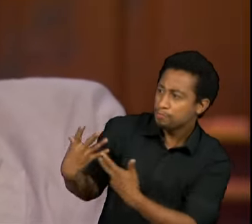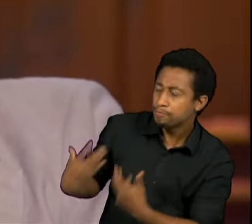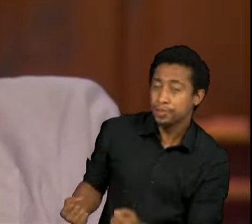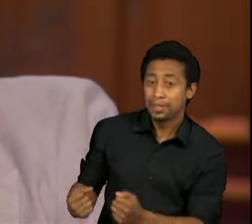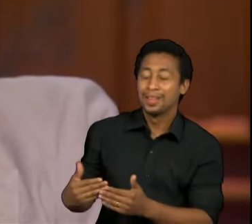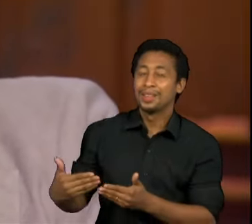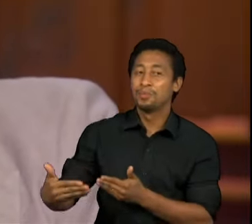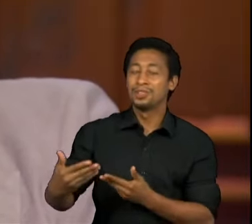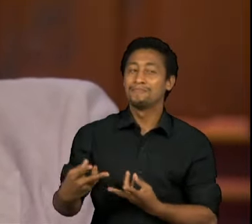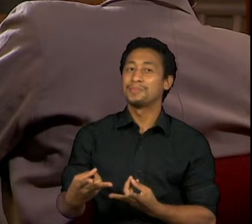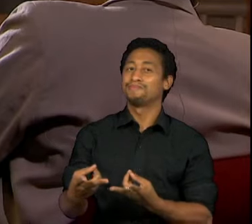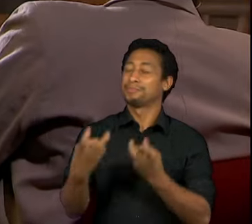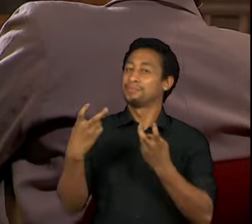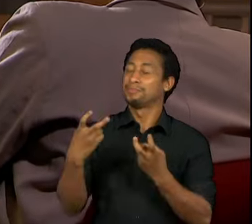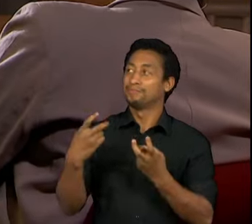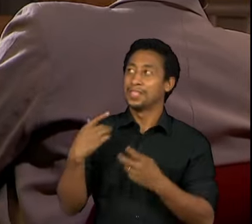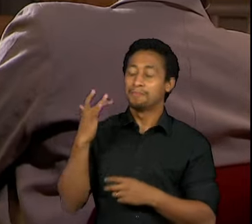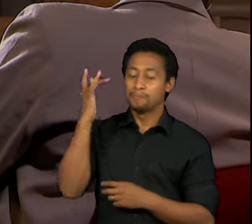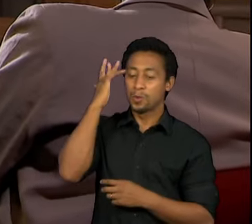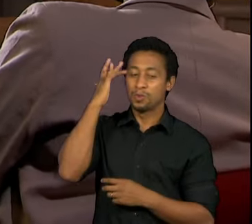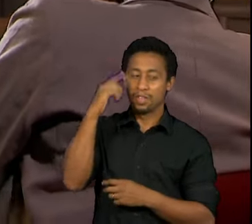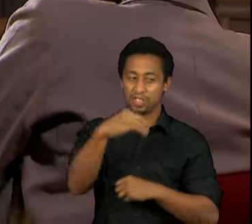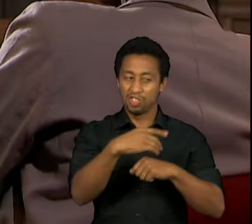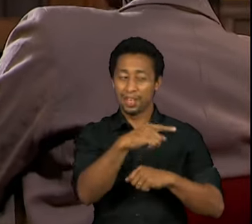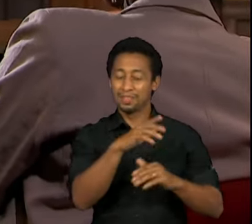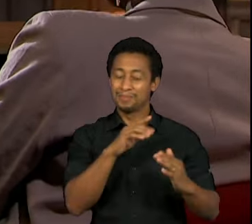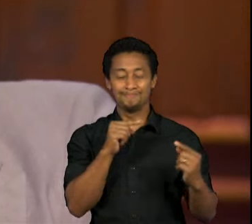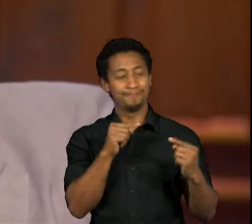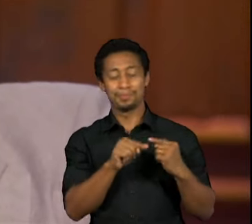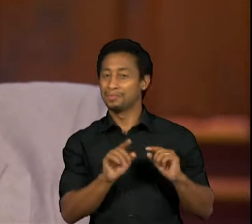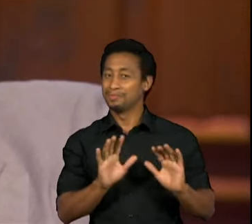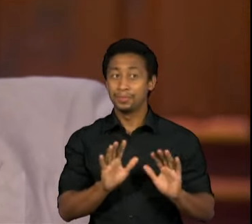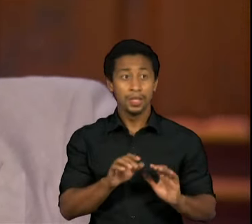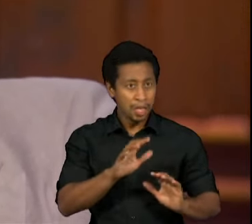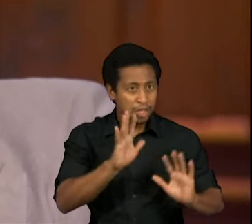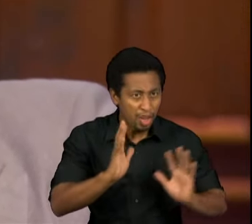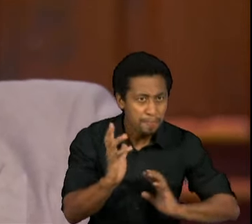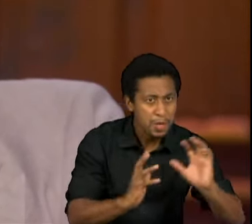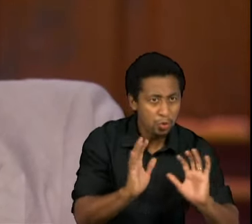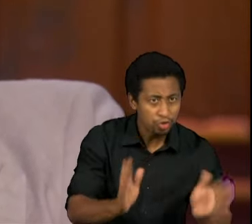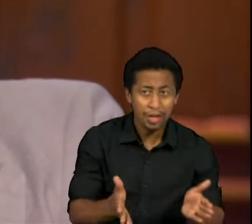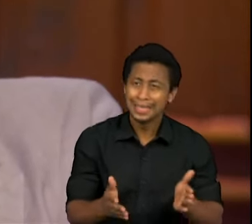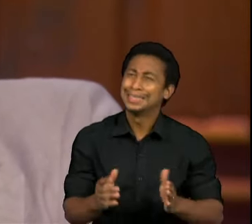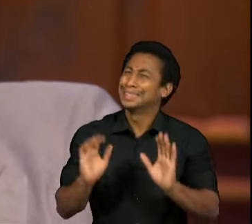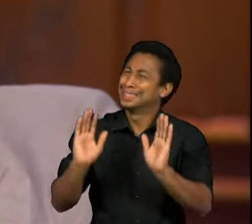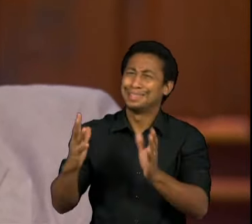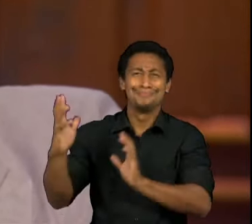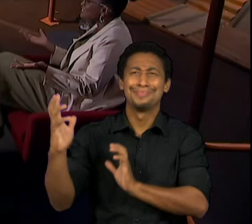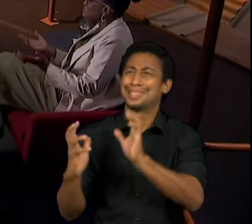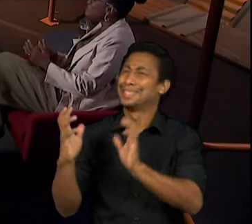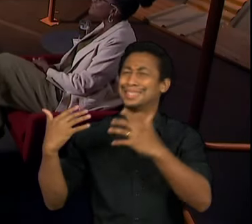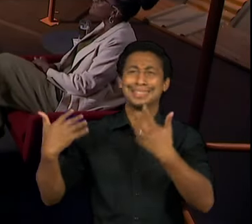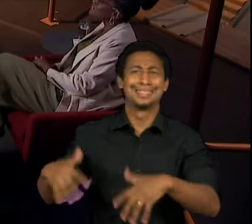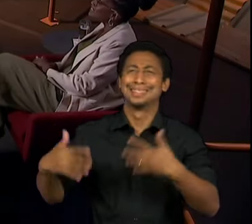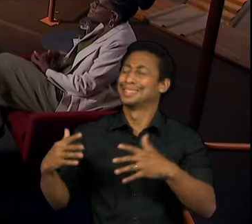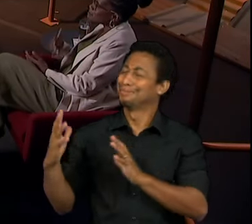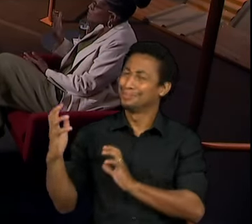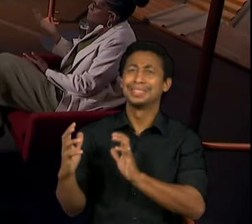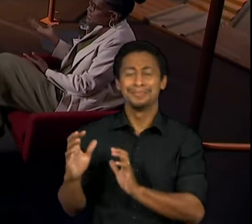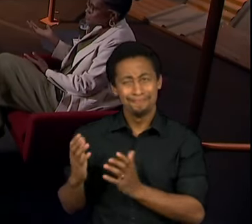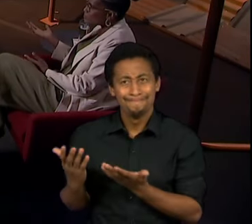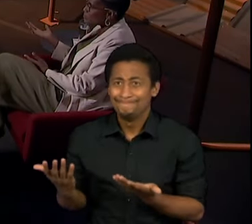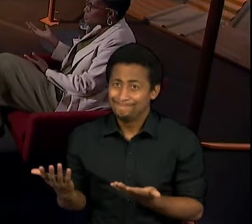mim falou para mim que lugar também rola pressa de entrar em briga então eu entrei muitas brigas quando ela já me congelar eu falar e sobretudo